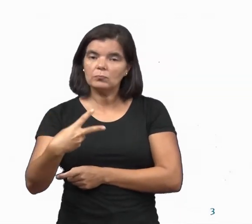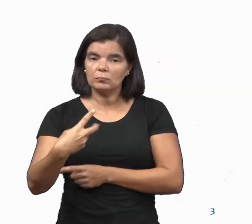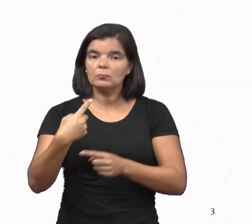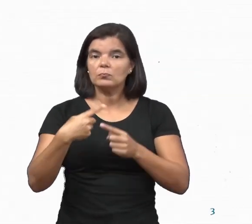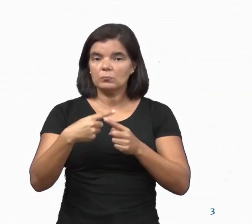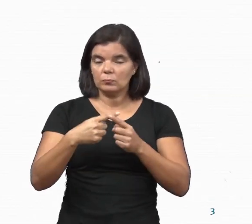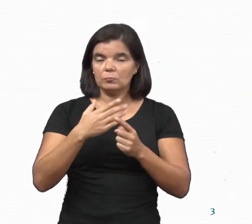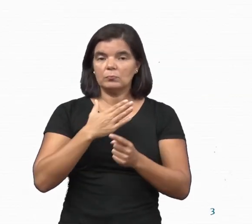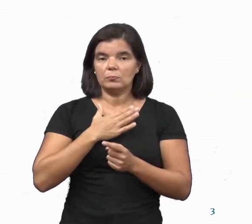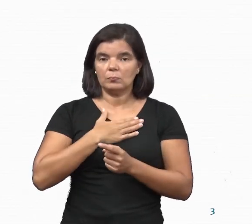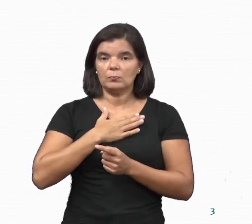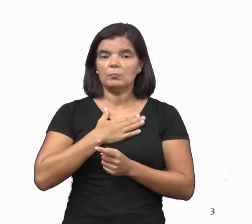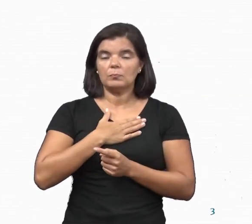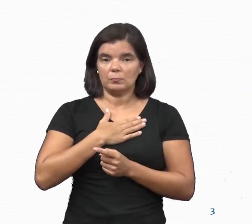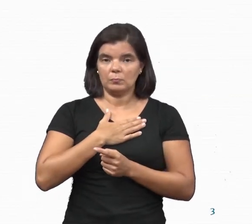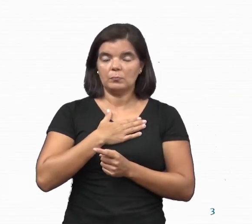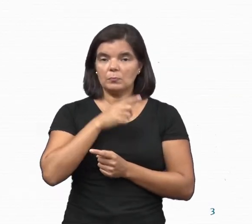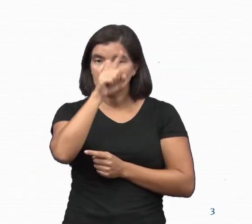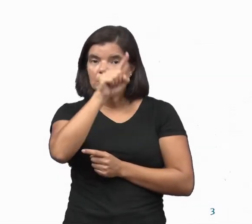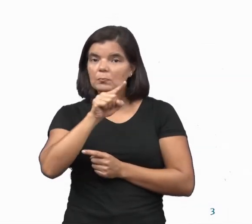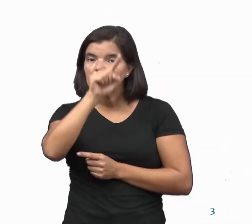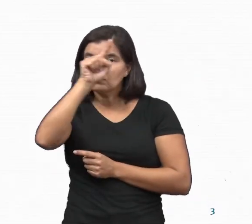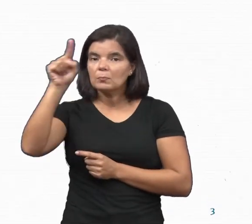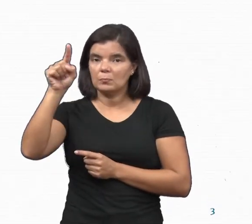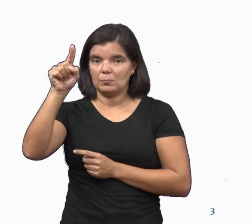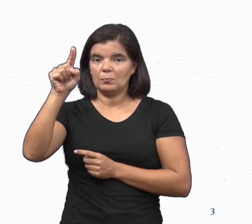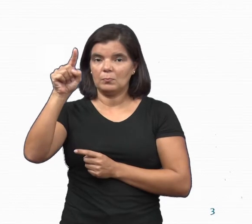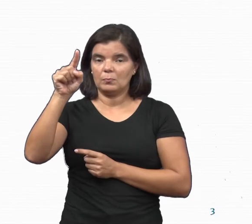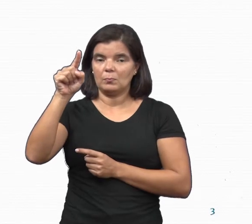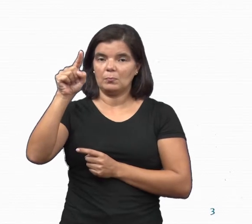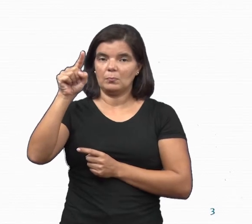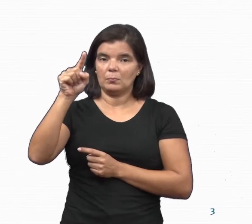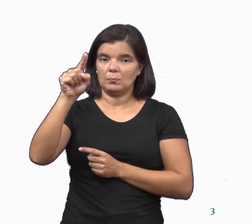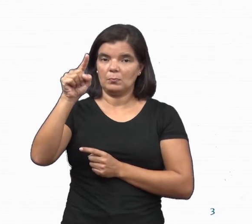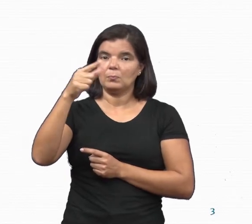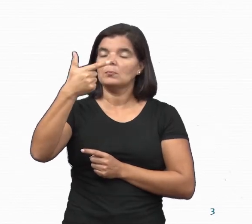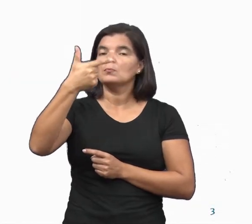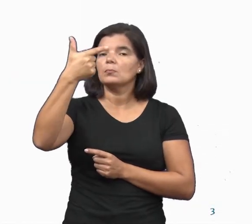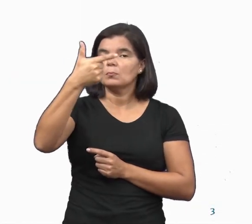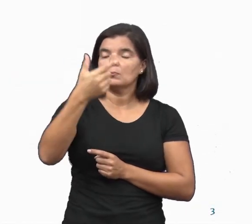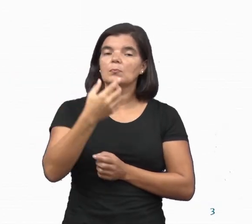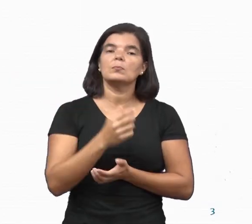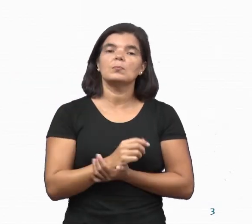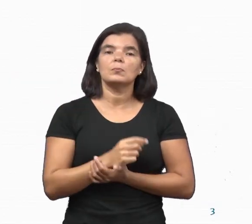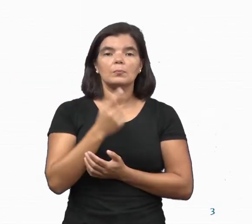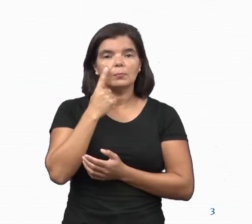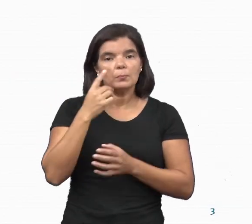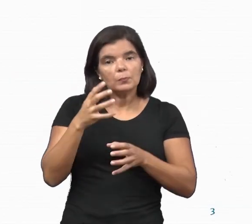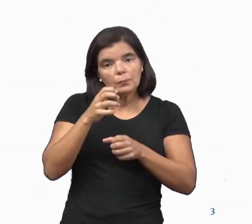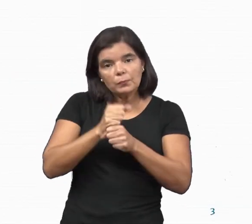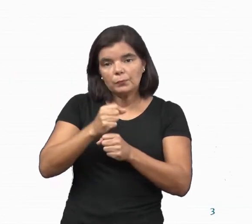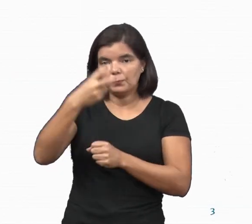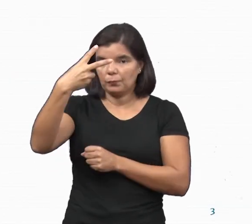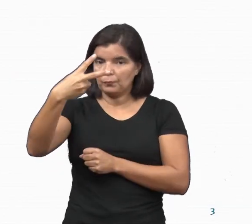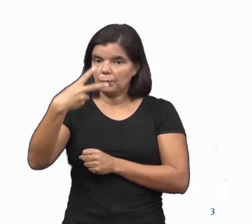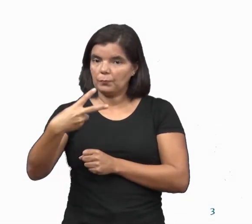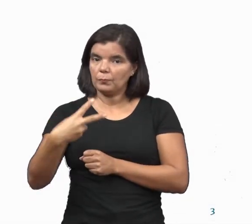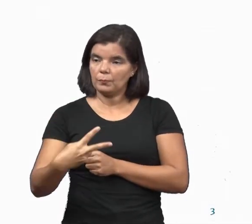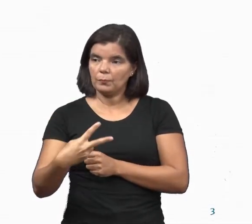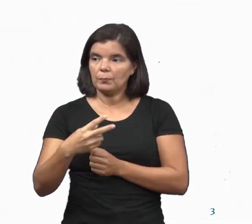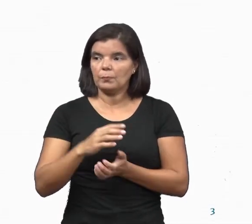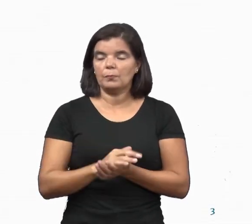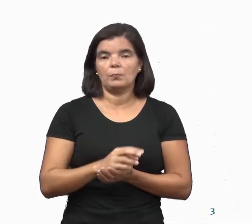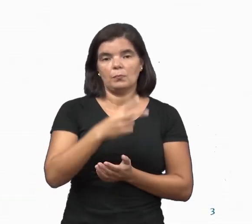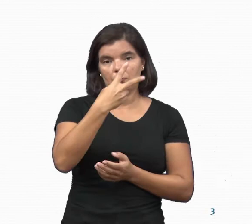da minha raiz é ao quadrado, né? 2. Então, vamos juntar de 2 em 2.